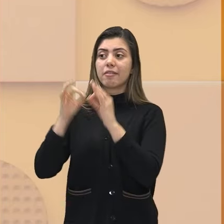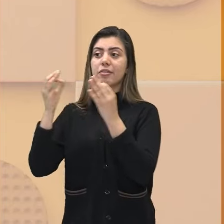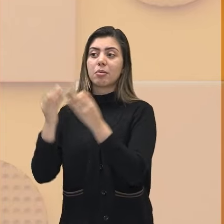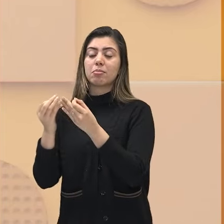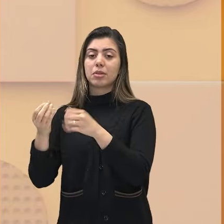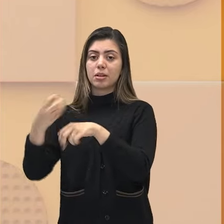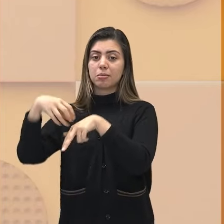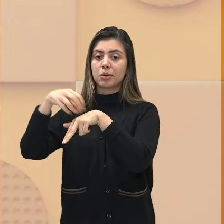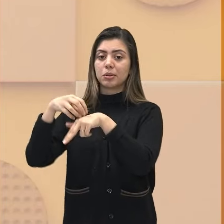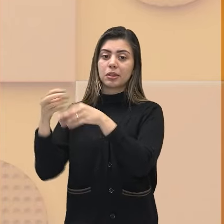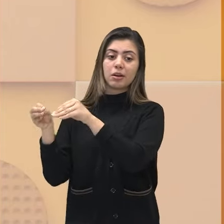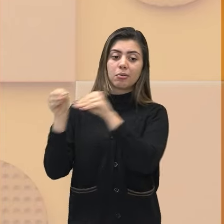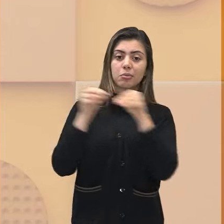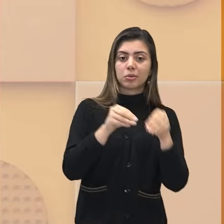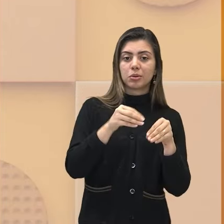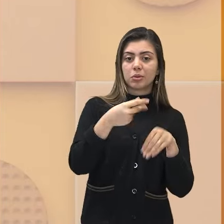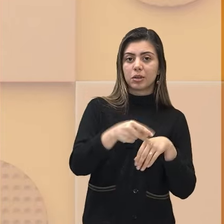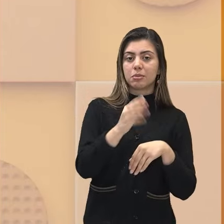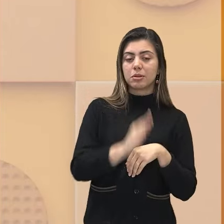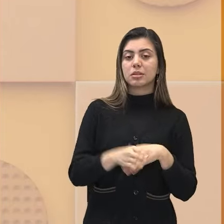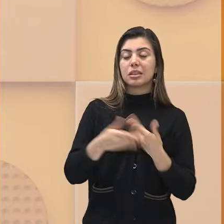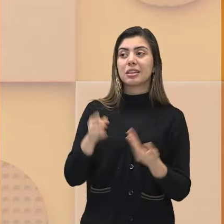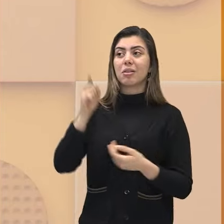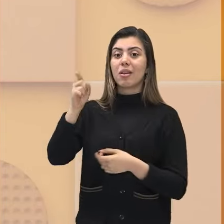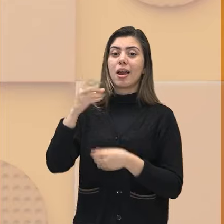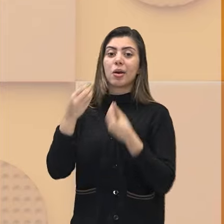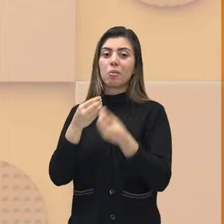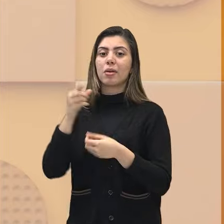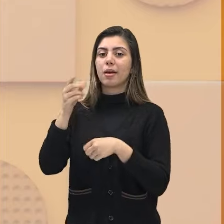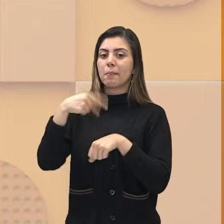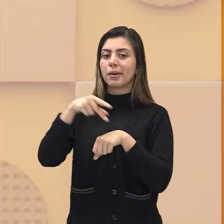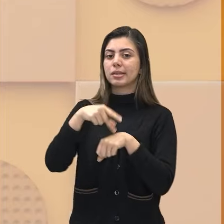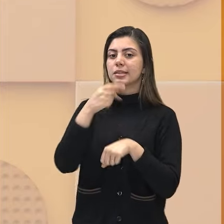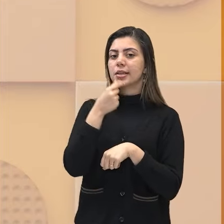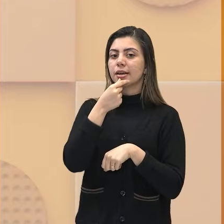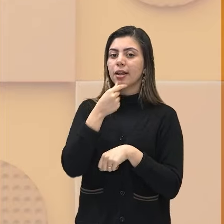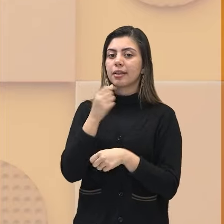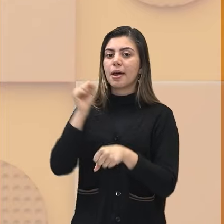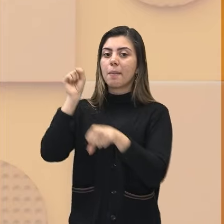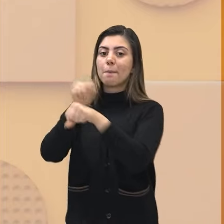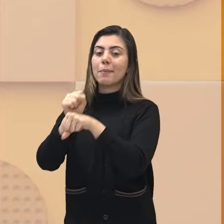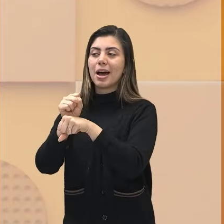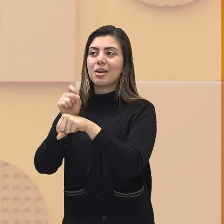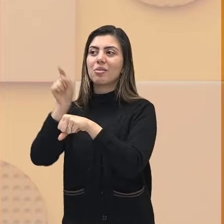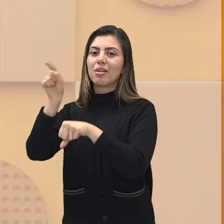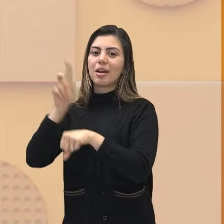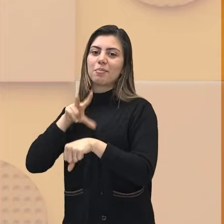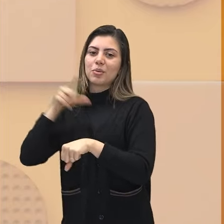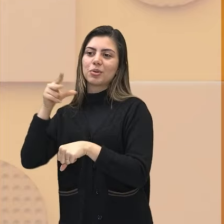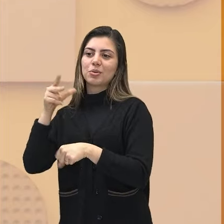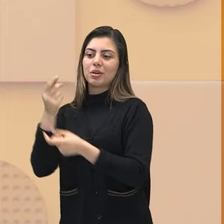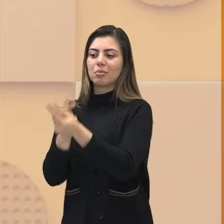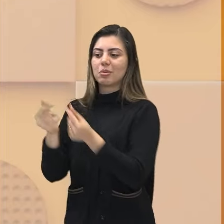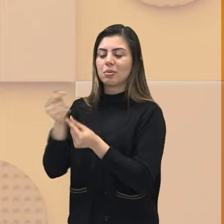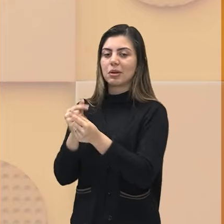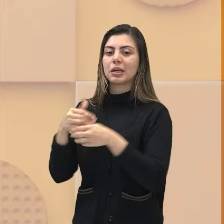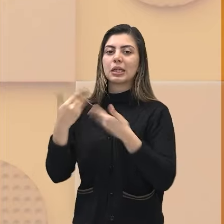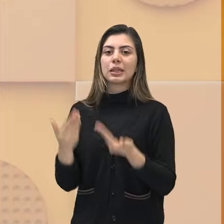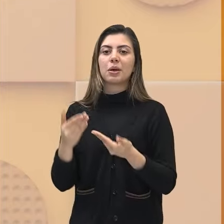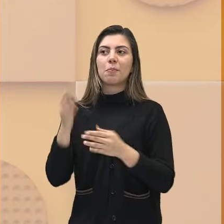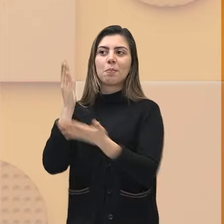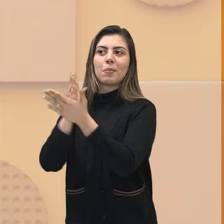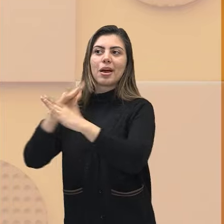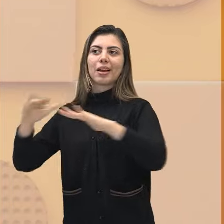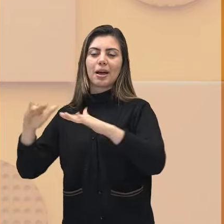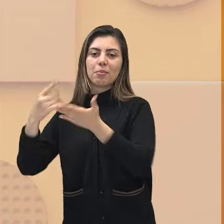Inglaterra parou de negociar com Portugal diretamente. Estava negociando diretamente com quem? Com o Brasil, que agora era Reino Unido. Então,